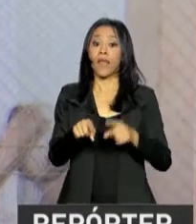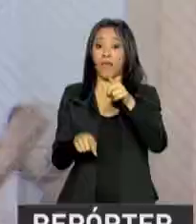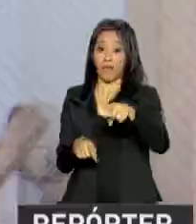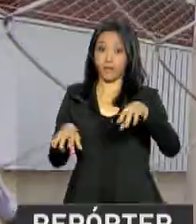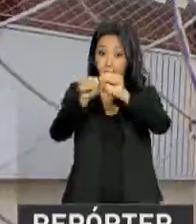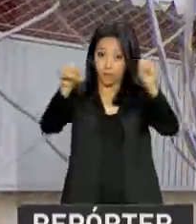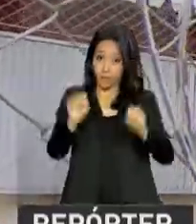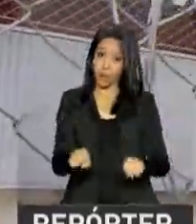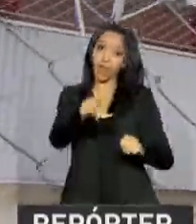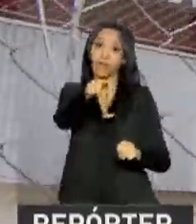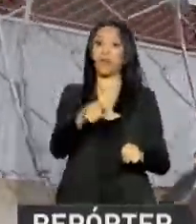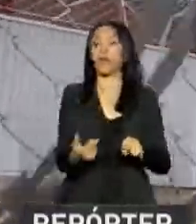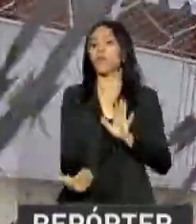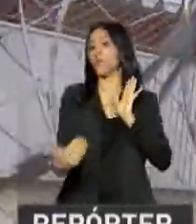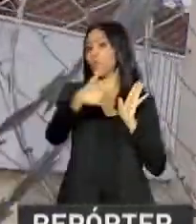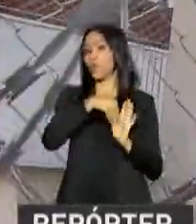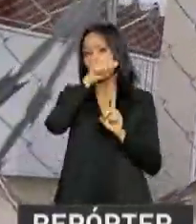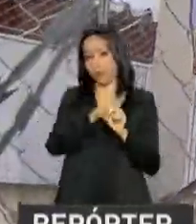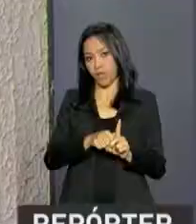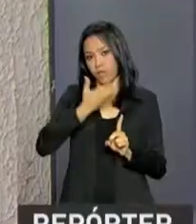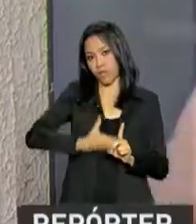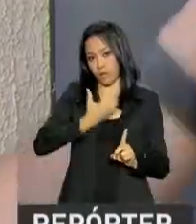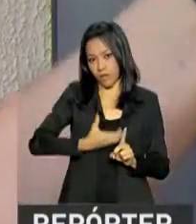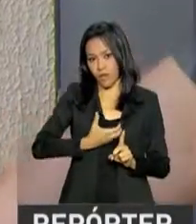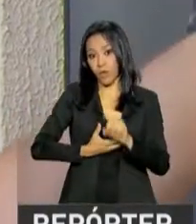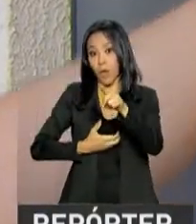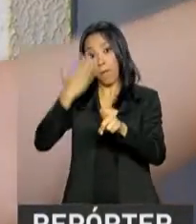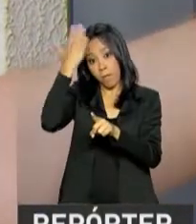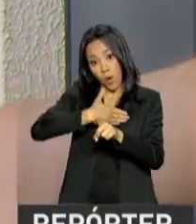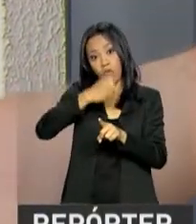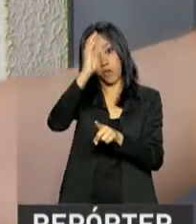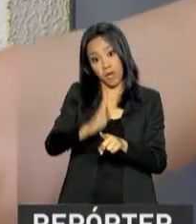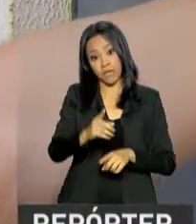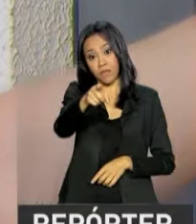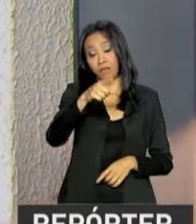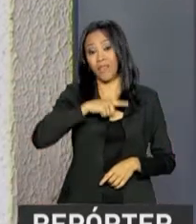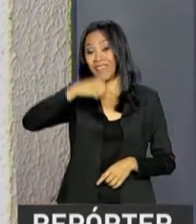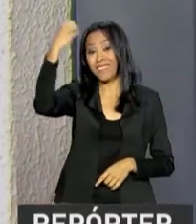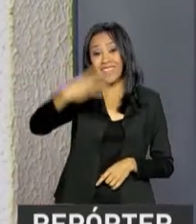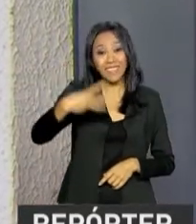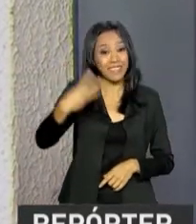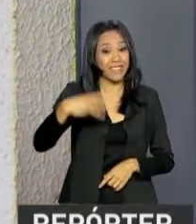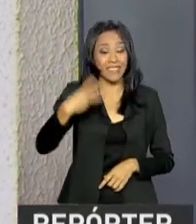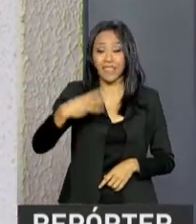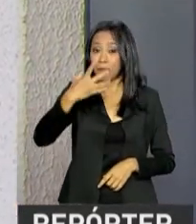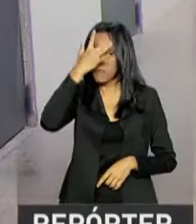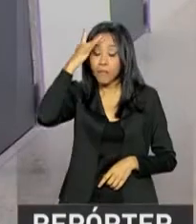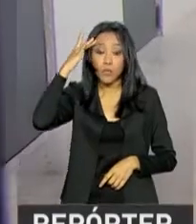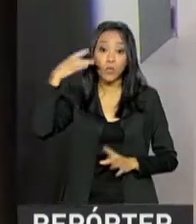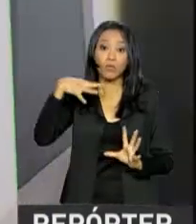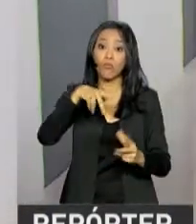penitenciárias divulgados no último mês de dezembro mostram que o brasil tem a terceira maior população carcerária do mundo